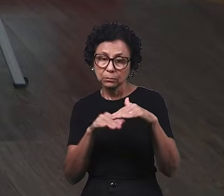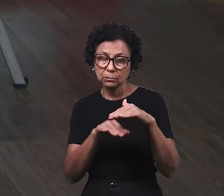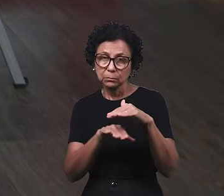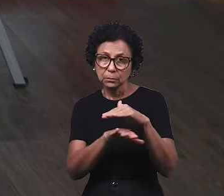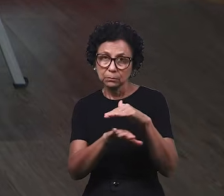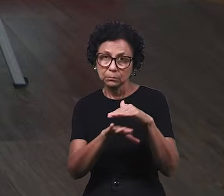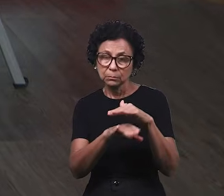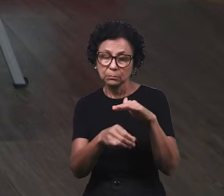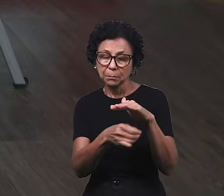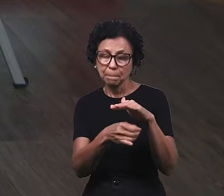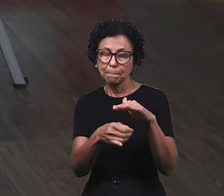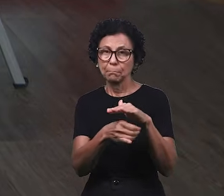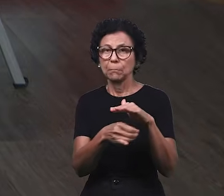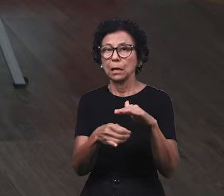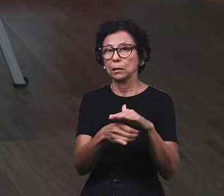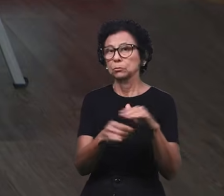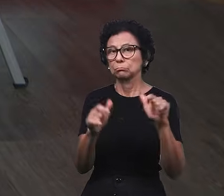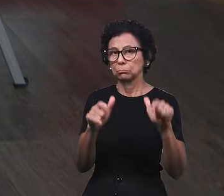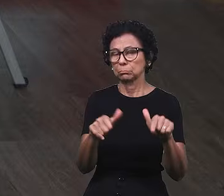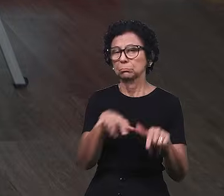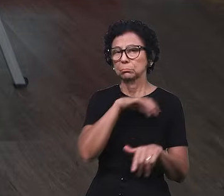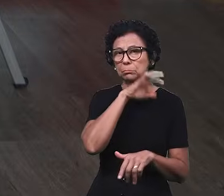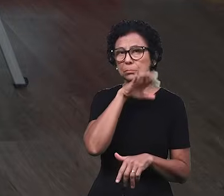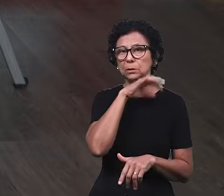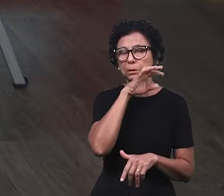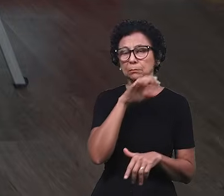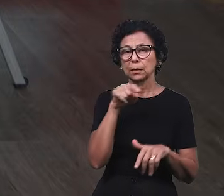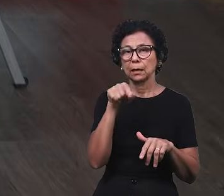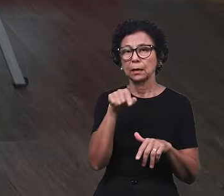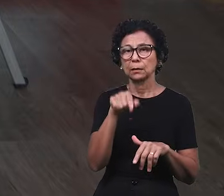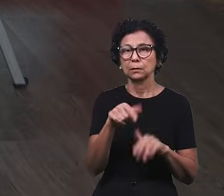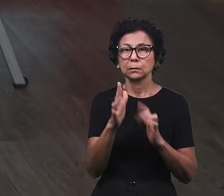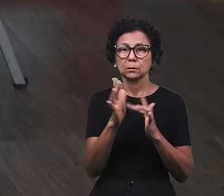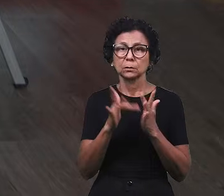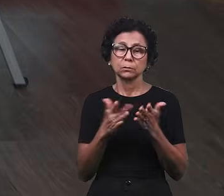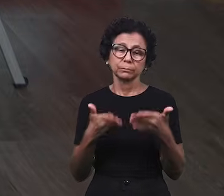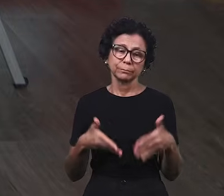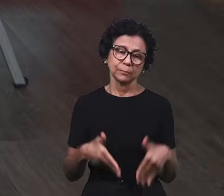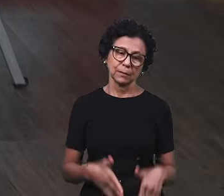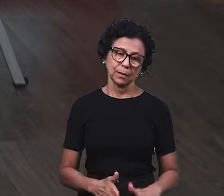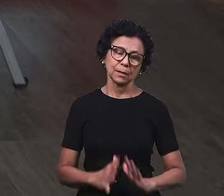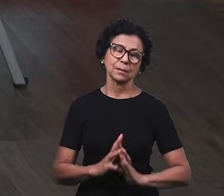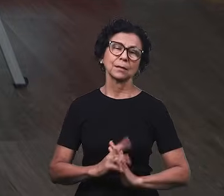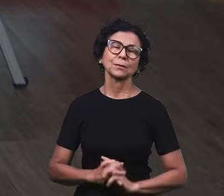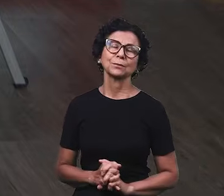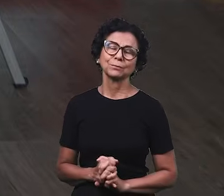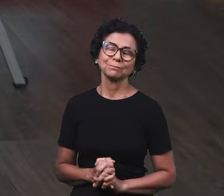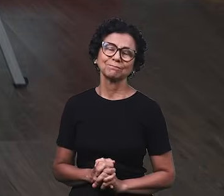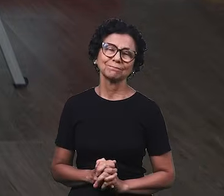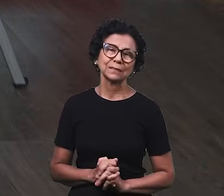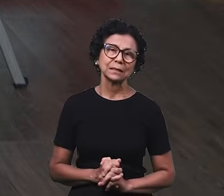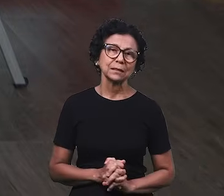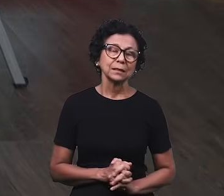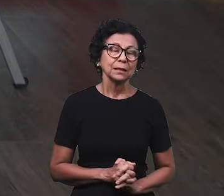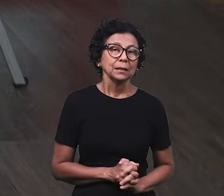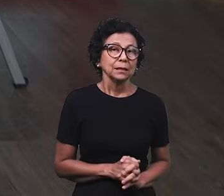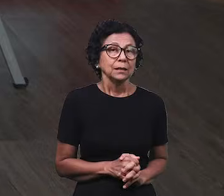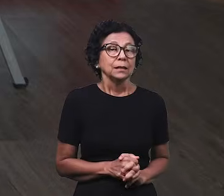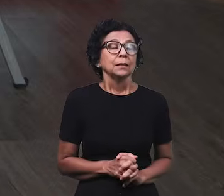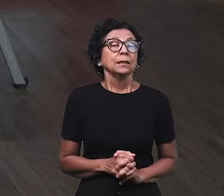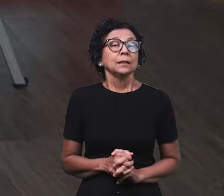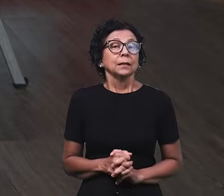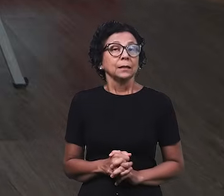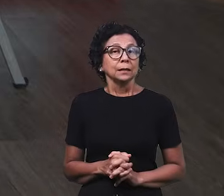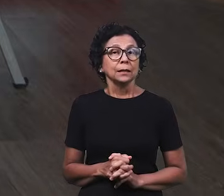ali daquela manjedourazinha, que é o coxozinho ali, onde os animais se alimentam. Então ali que Jesus estavam,